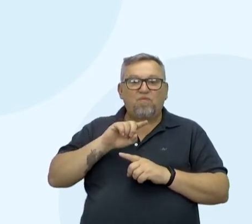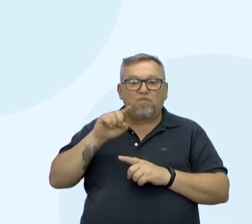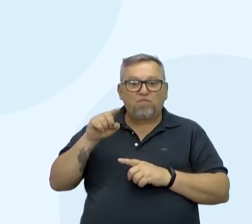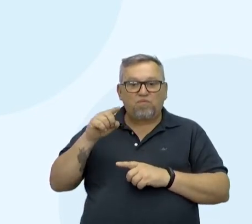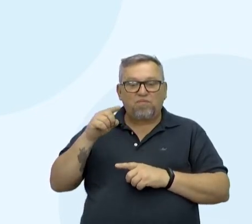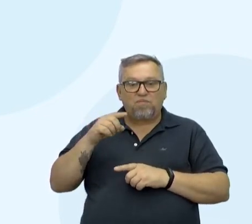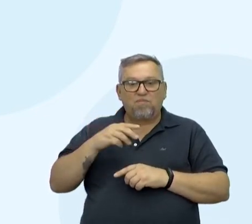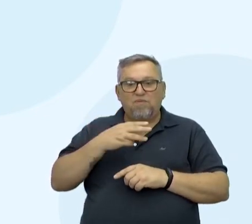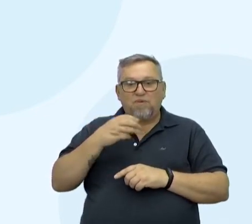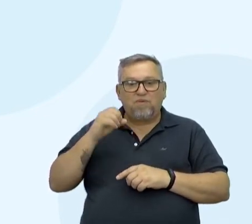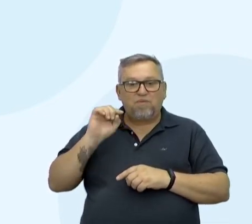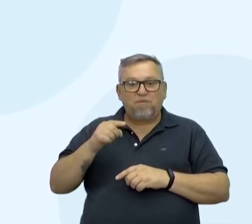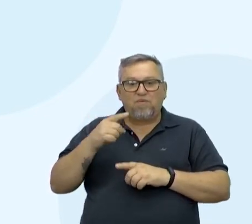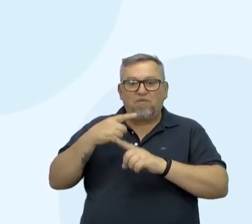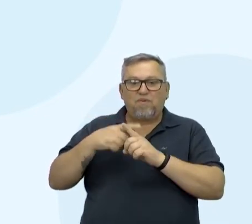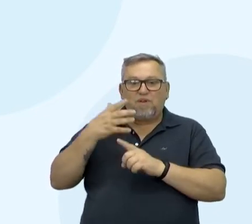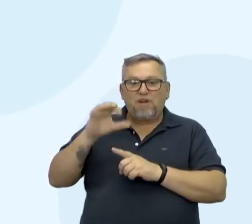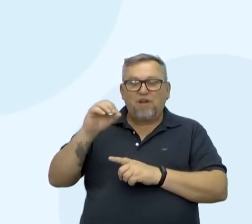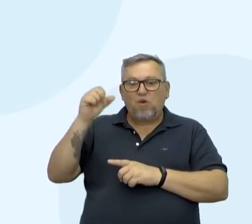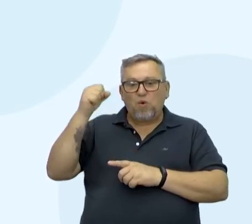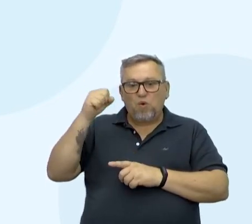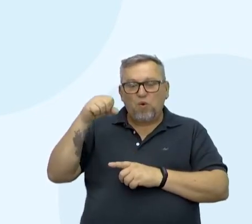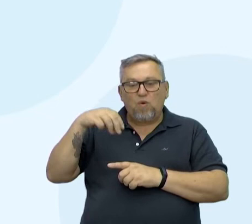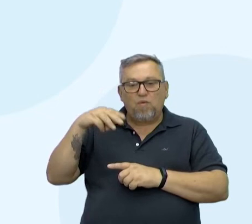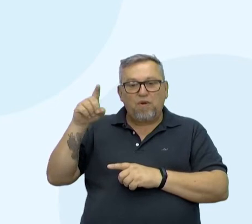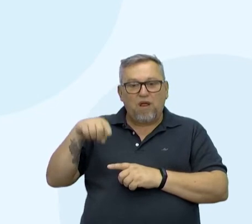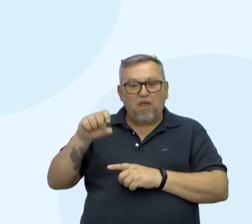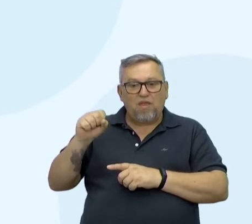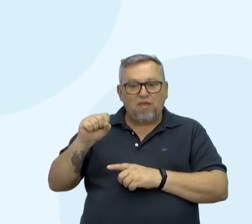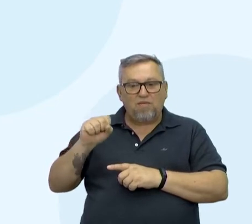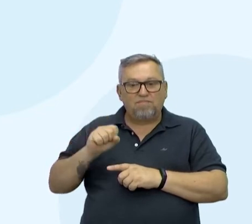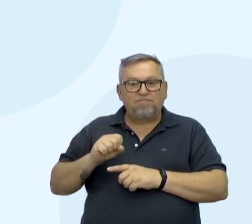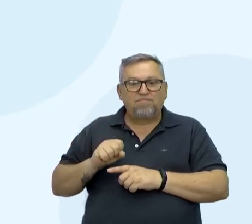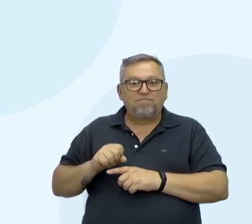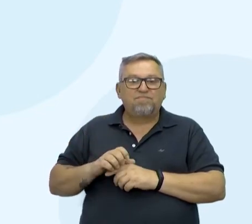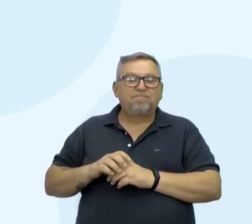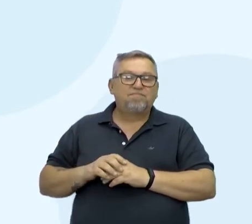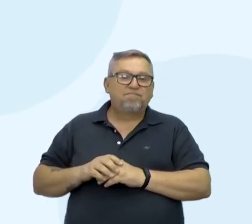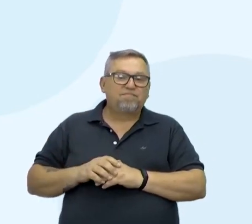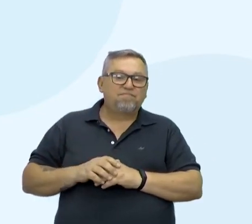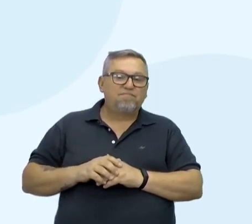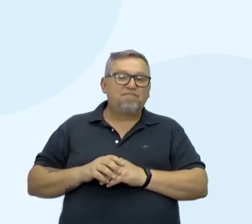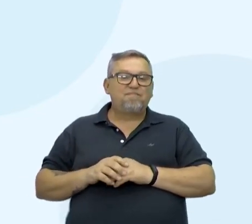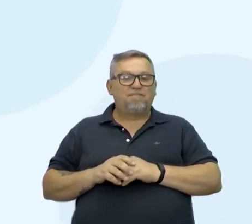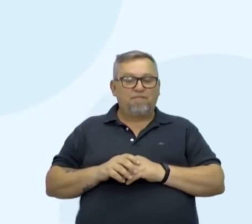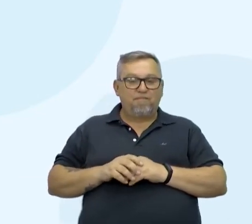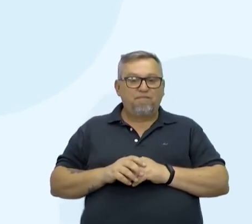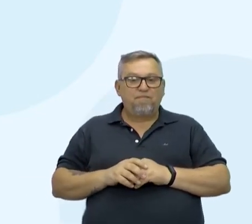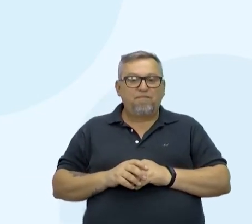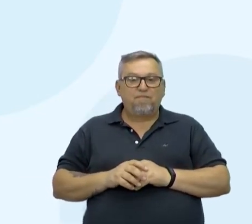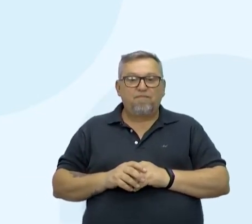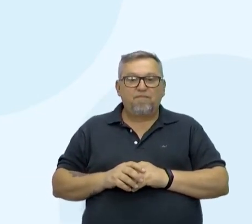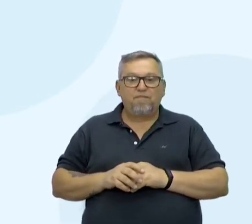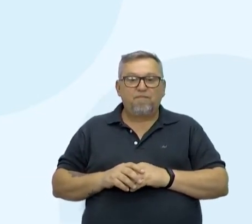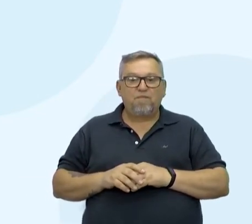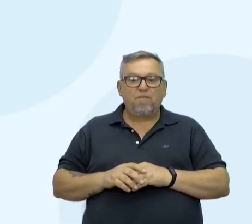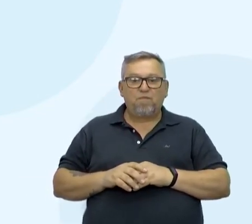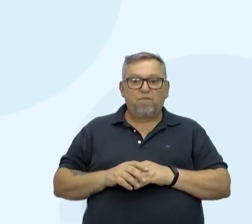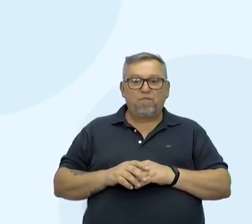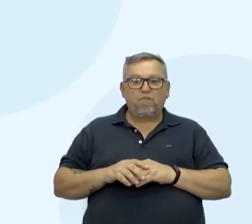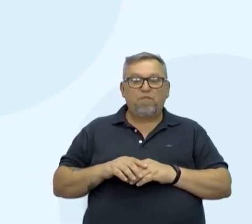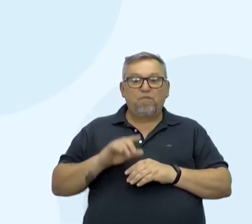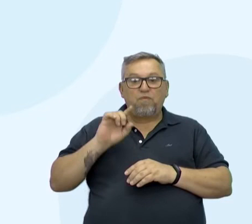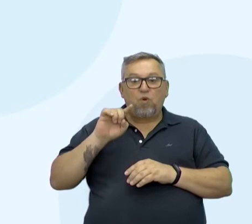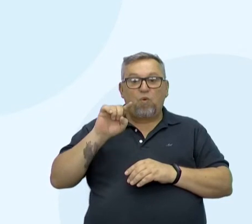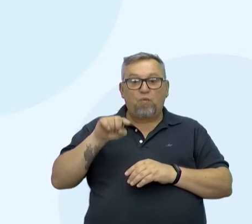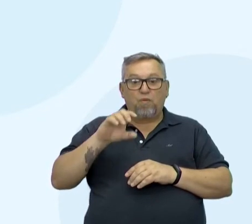mil km por segundo. Aqui deixou no número assim, mais próximo, para me chegar no valor mais próximo possível, tá? Então aqui é